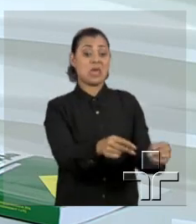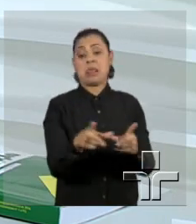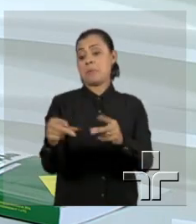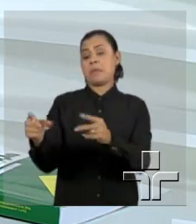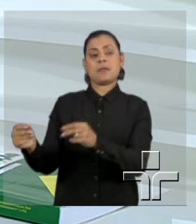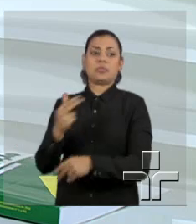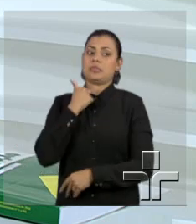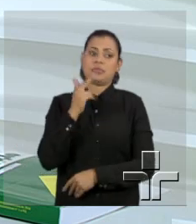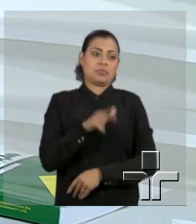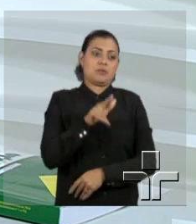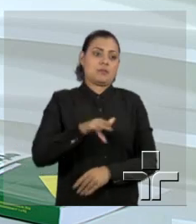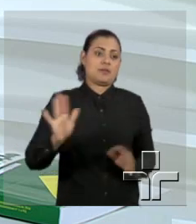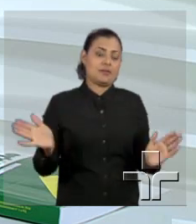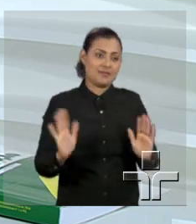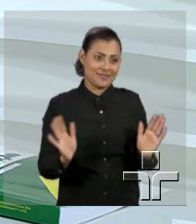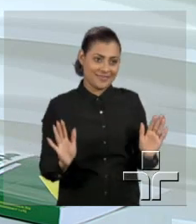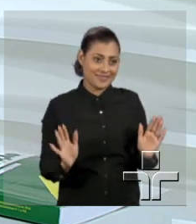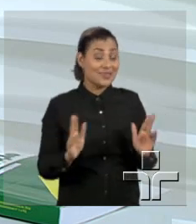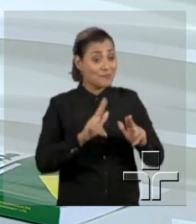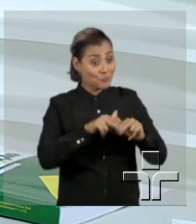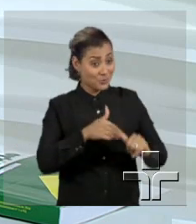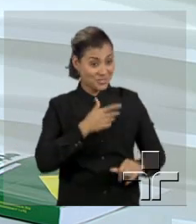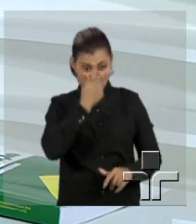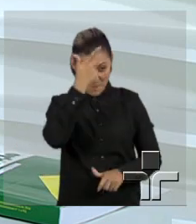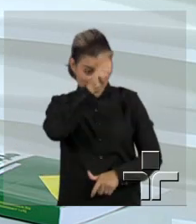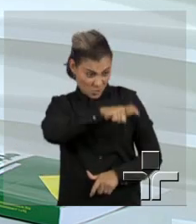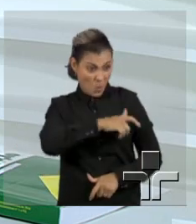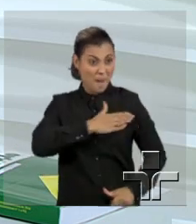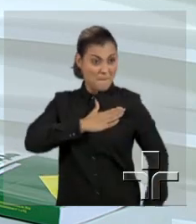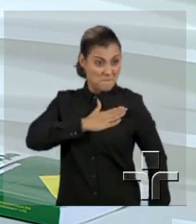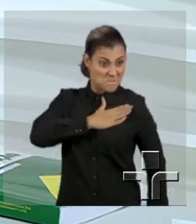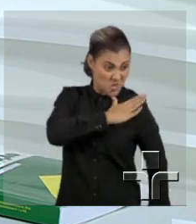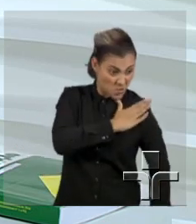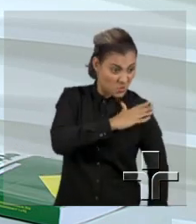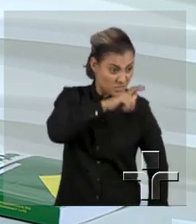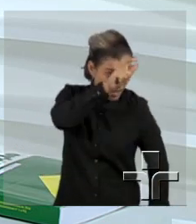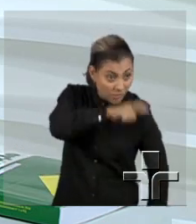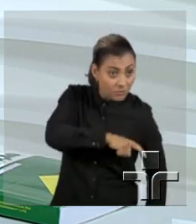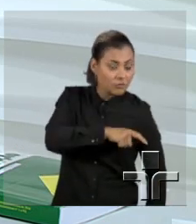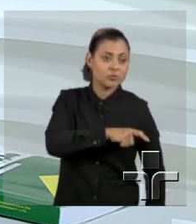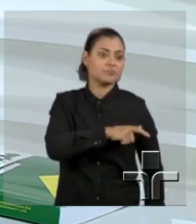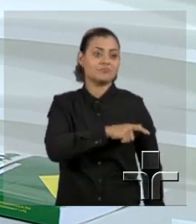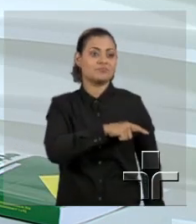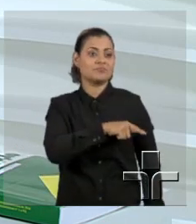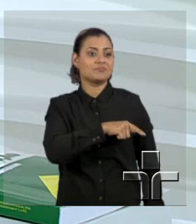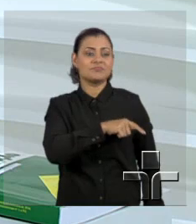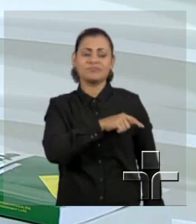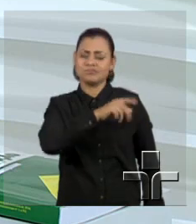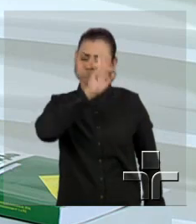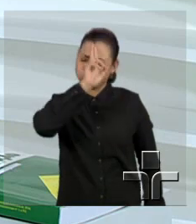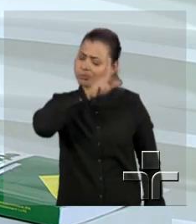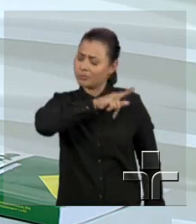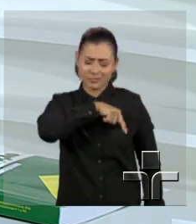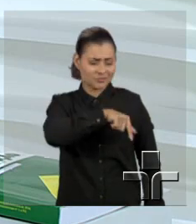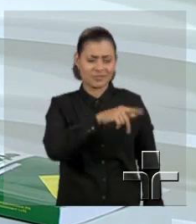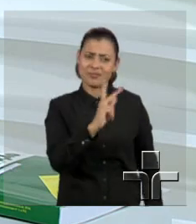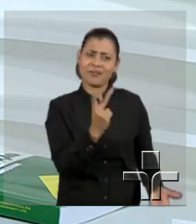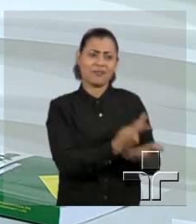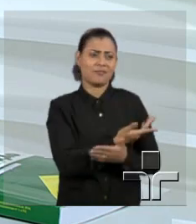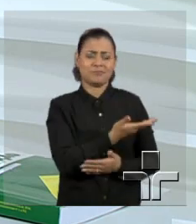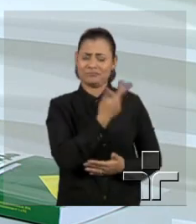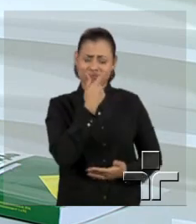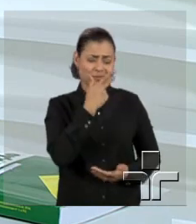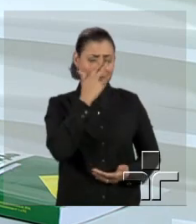desmerecimento. O preconceituoso é um reducionista, é um míope, é um obscuro